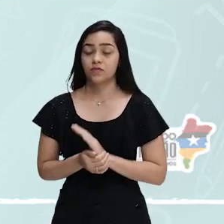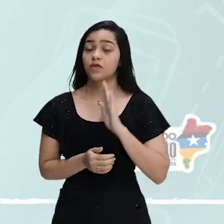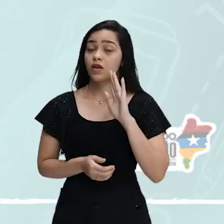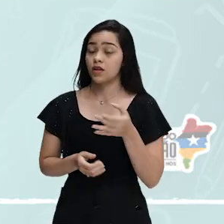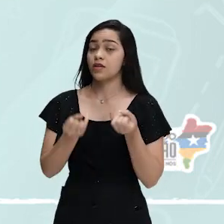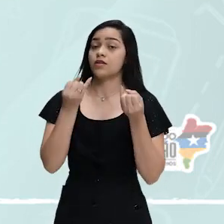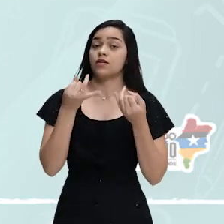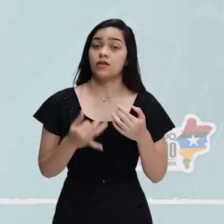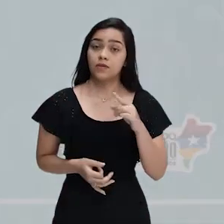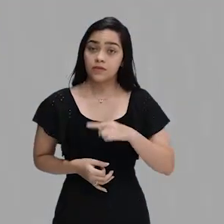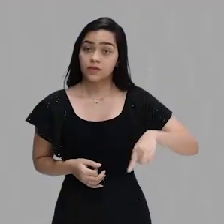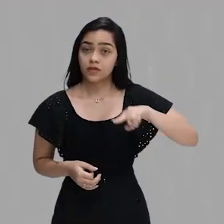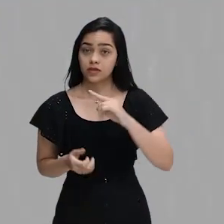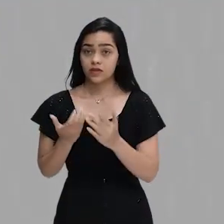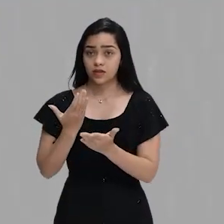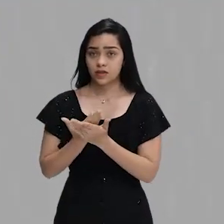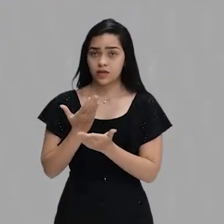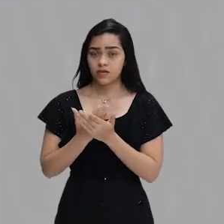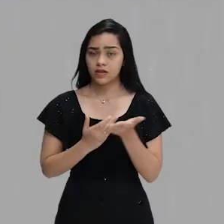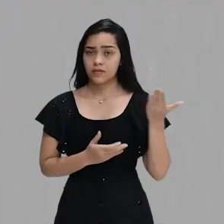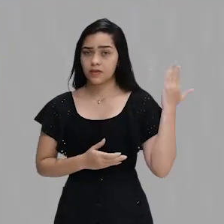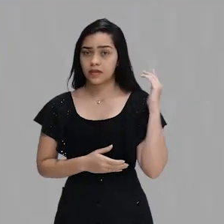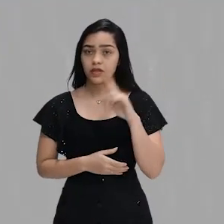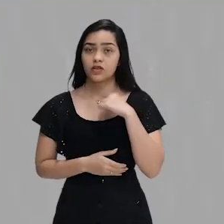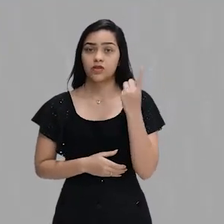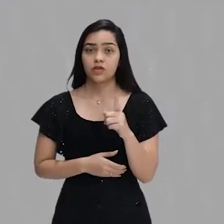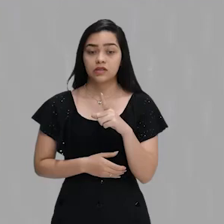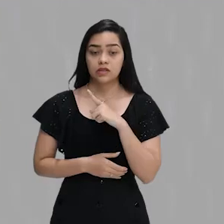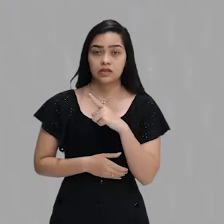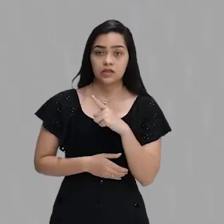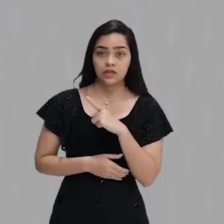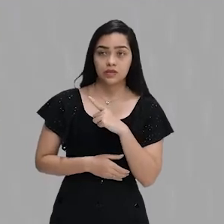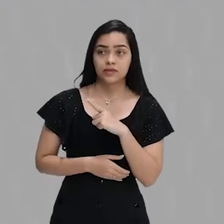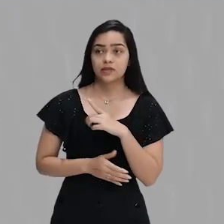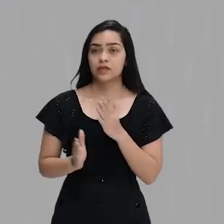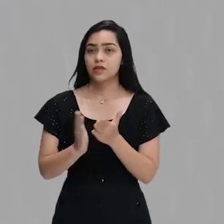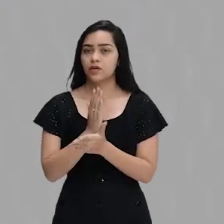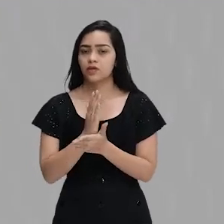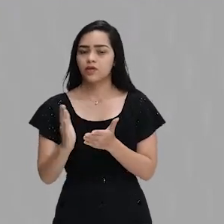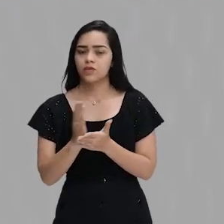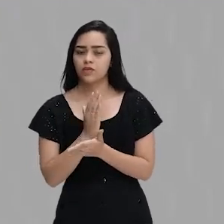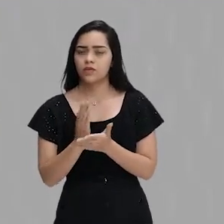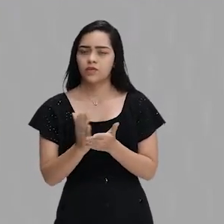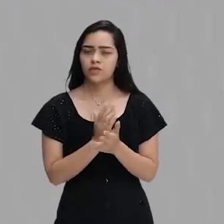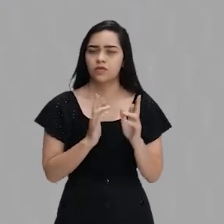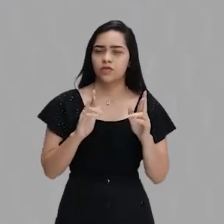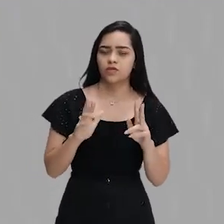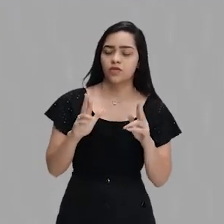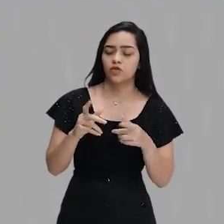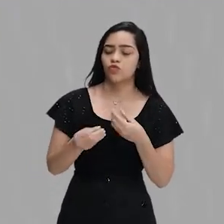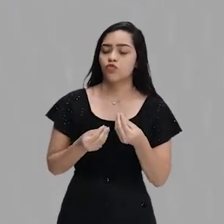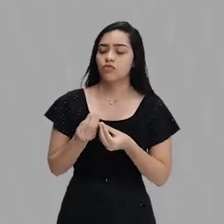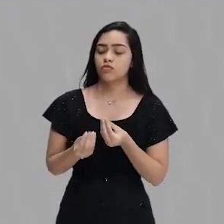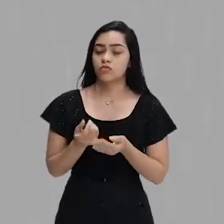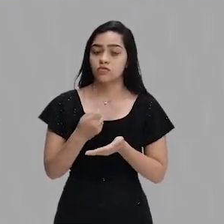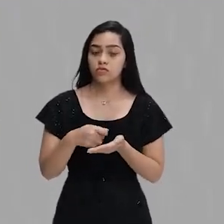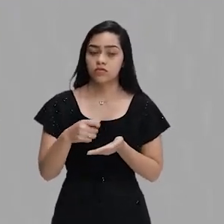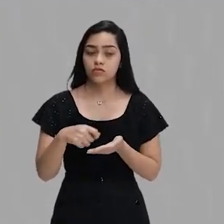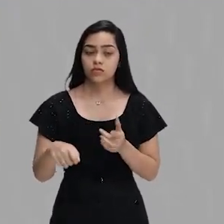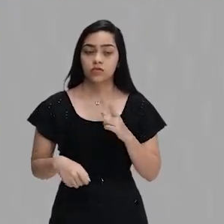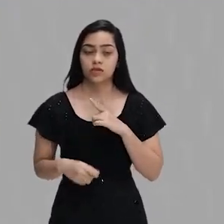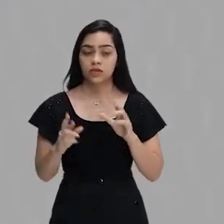para vocês em aulas anteriores, nós temos ali uma pequena diferença, né, na maneira como se escreve. Nós temos